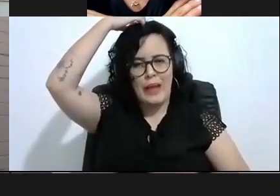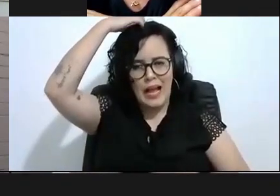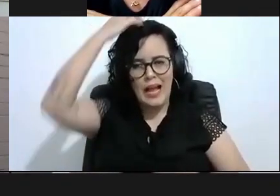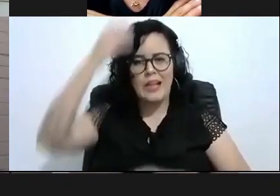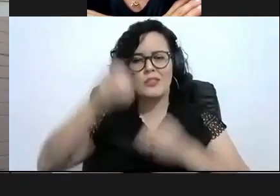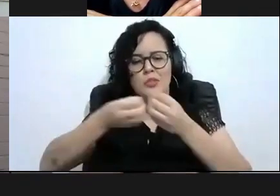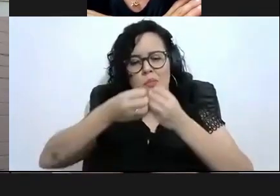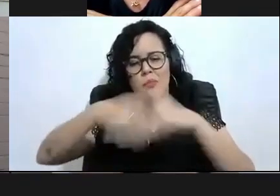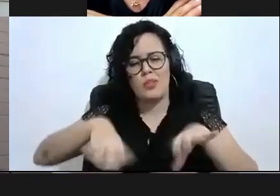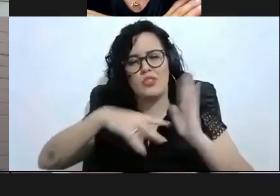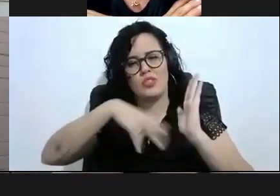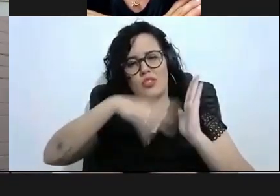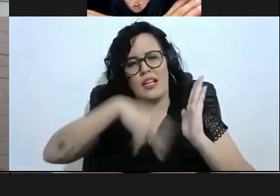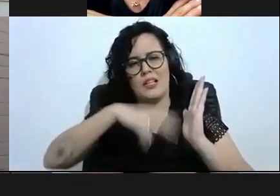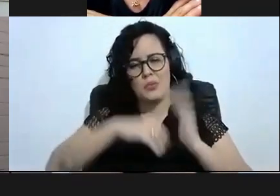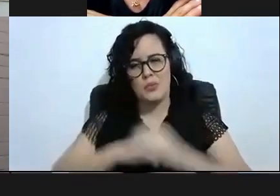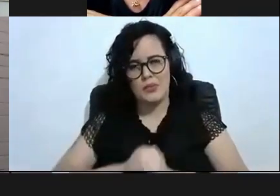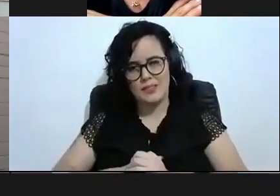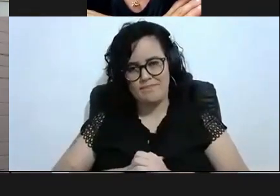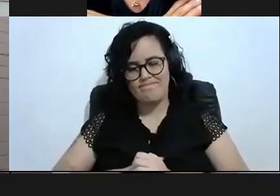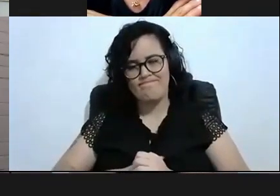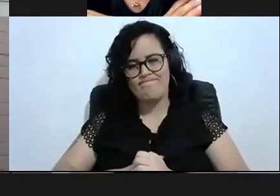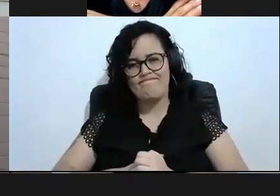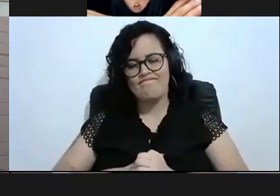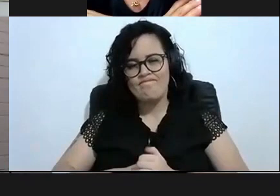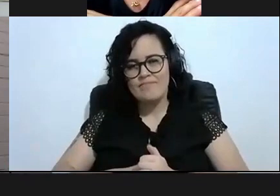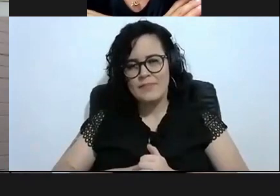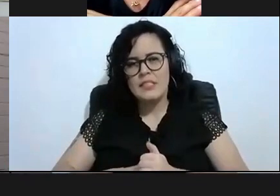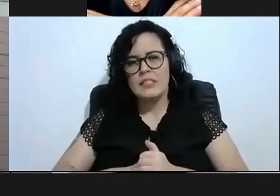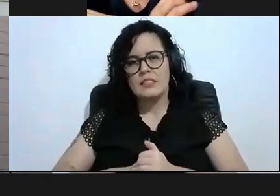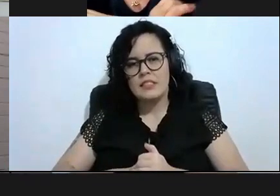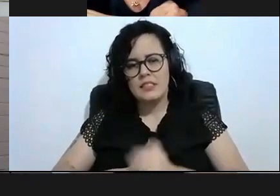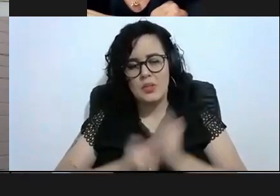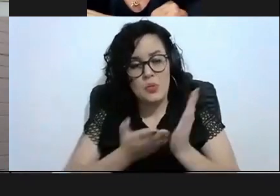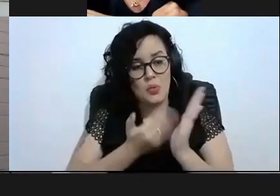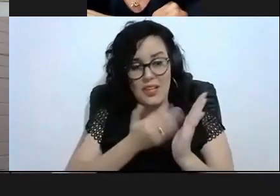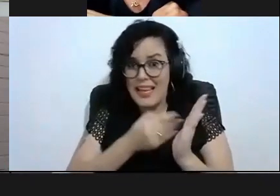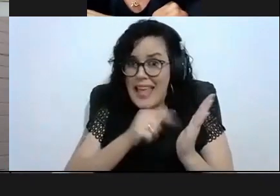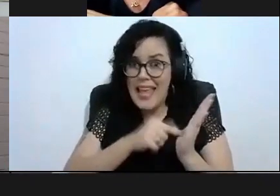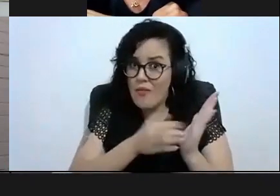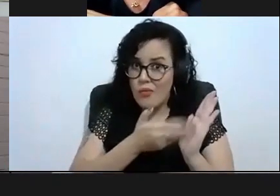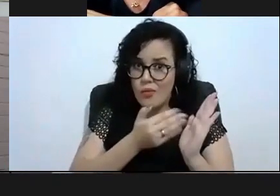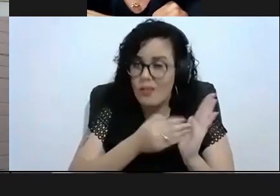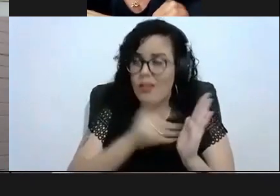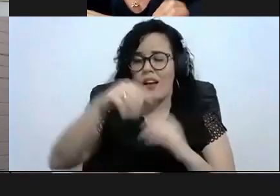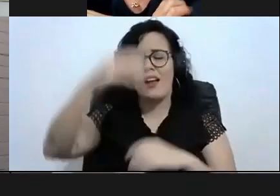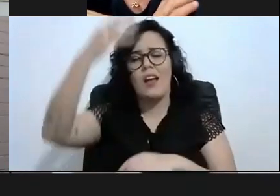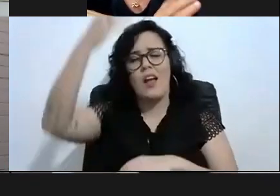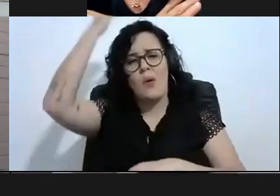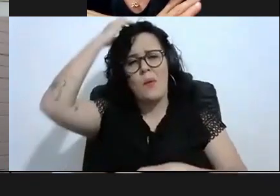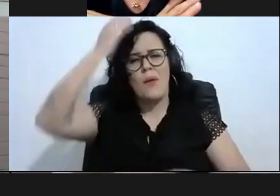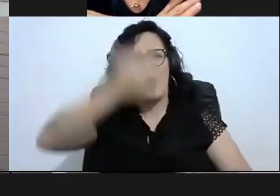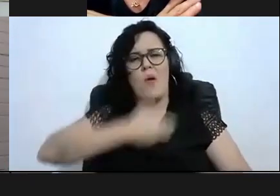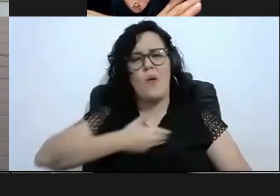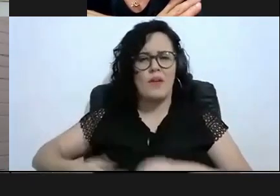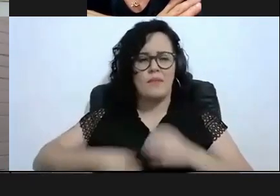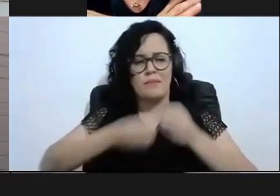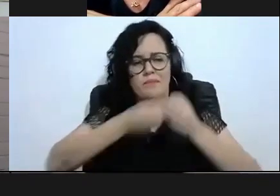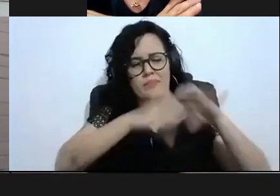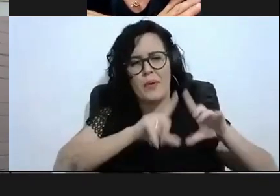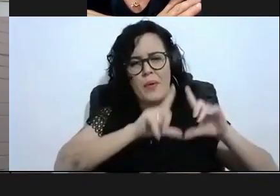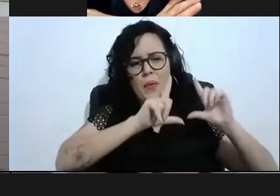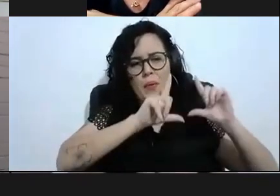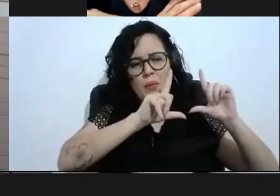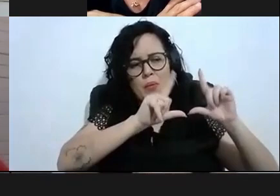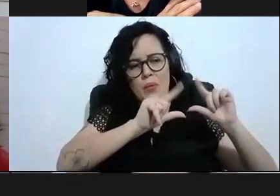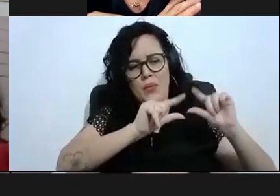nessa questão da literatura, do livro mesmo, né? Ser cada vez menos um